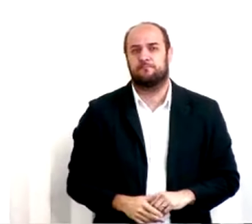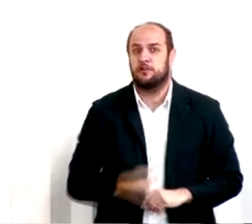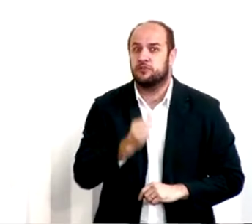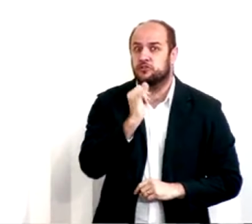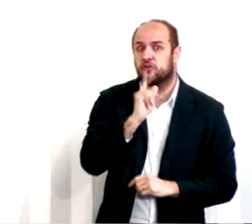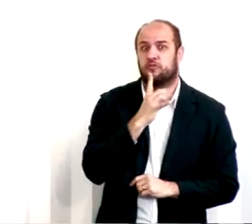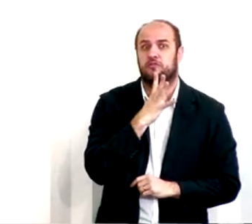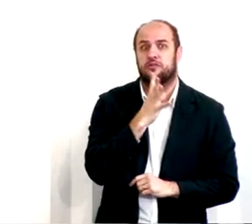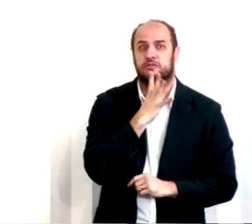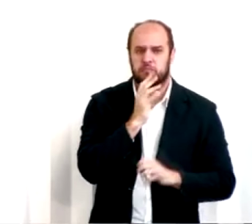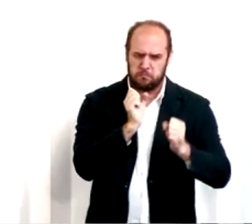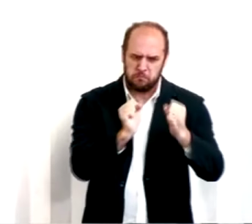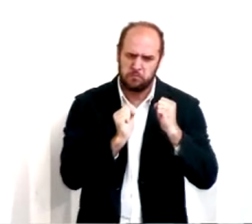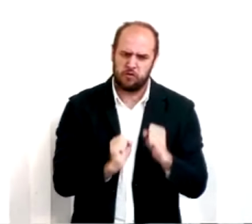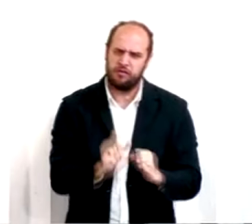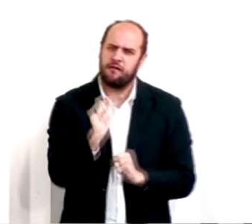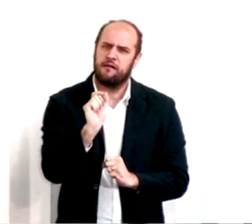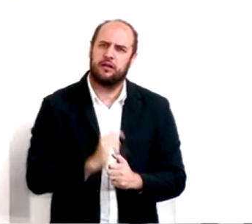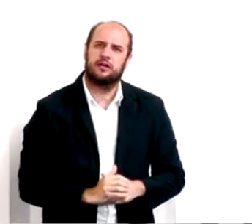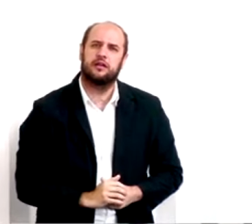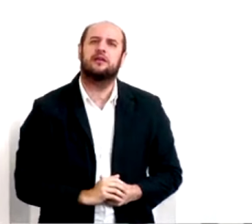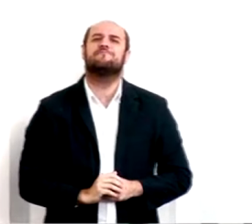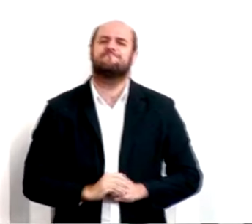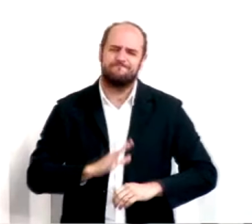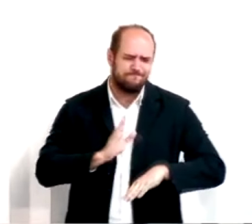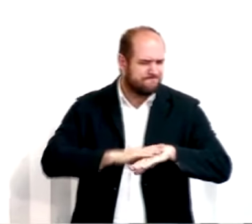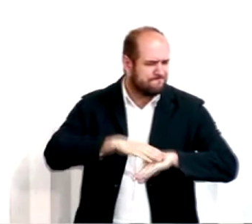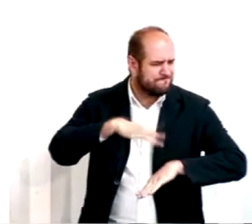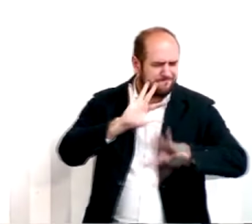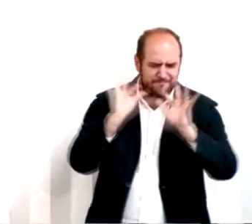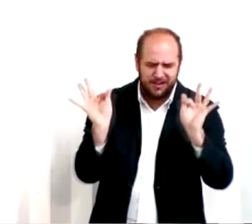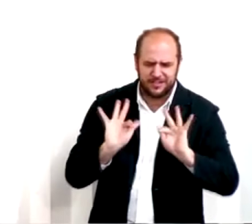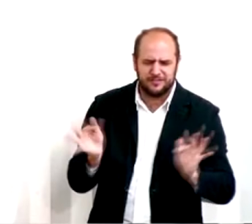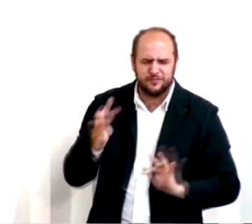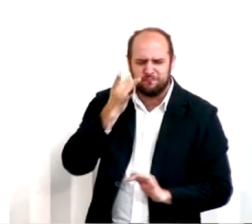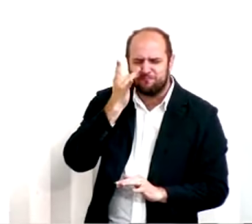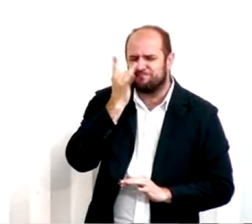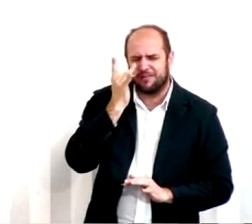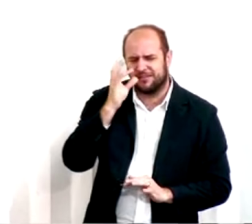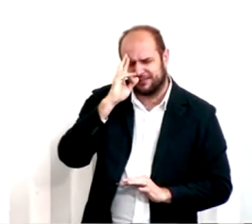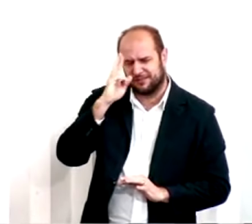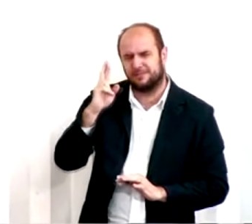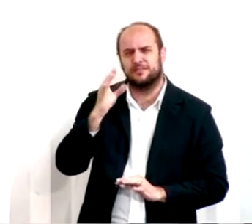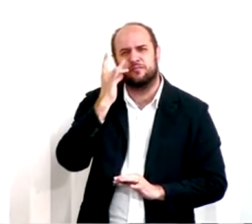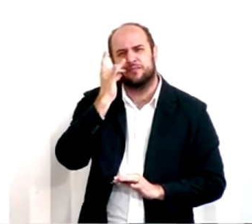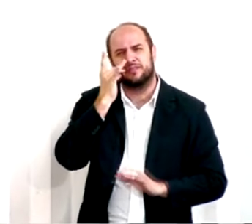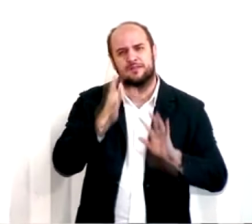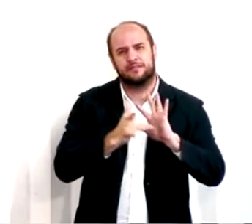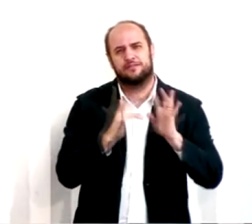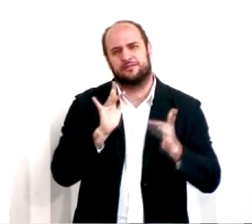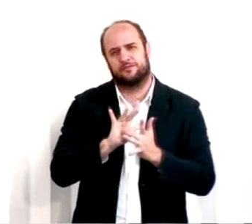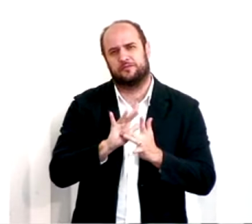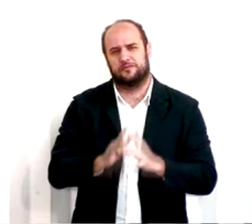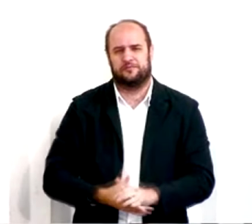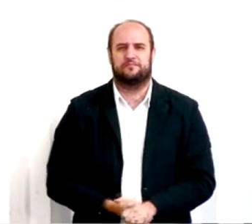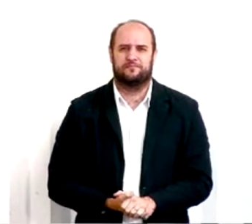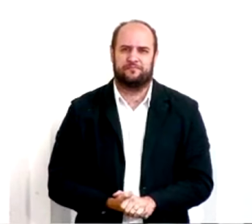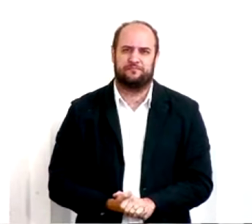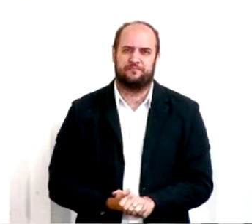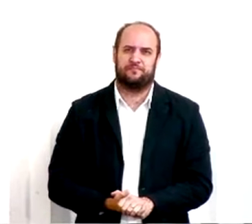conhecer o que é este poder você terá muito mais alegria na presença de Cristo do que em outros